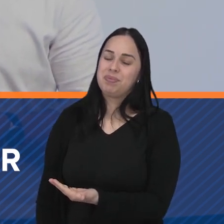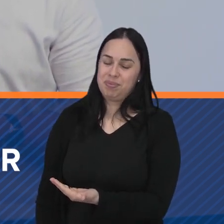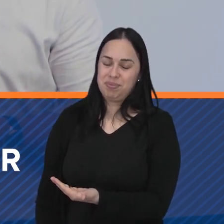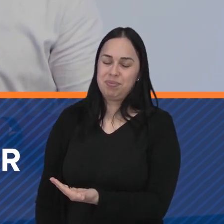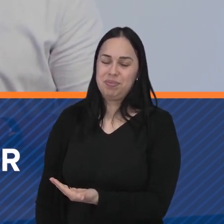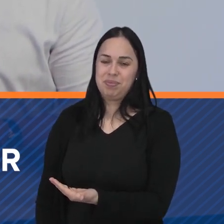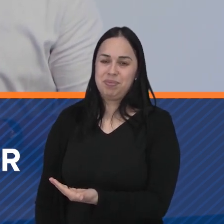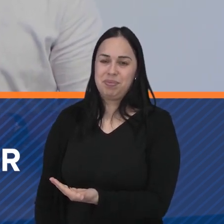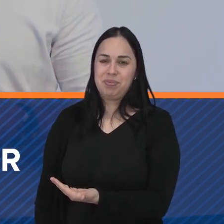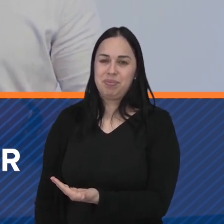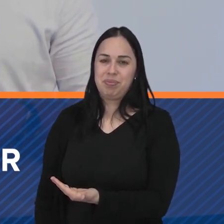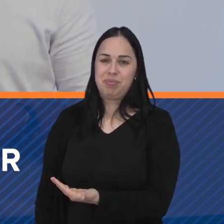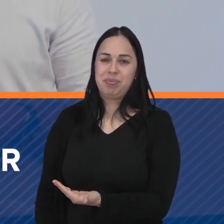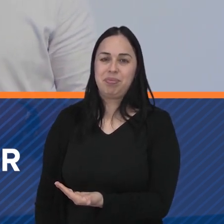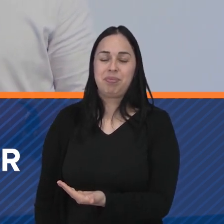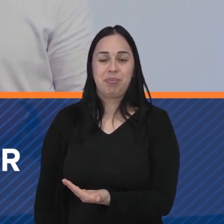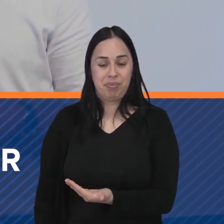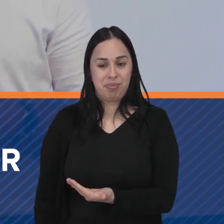e-mail